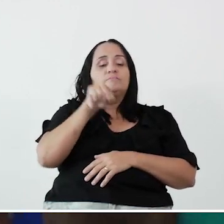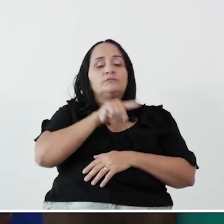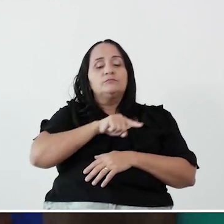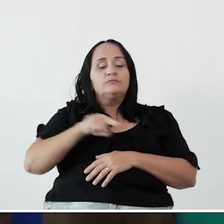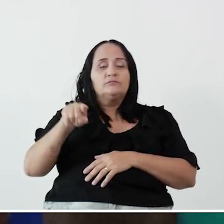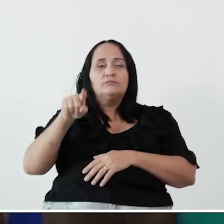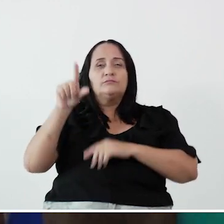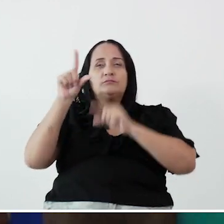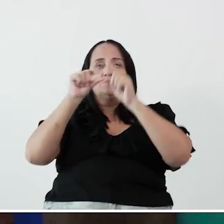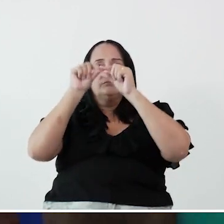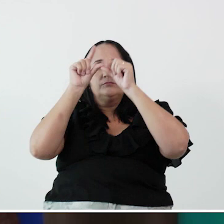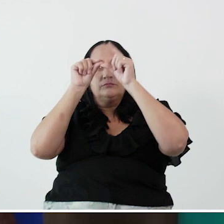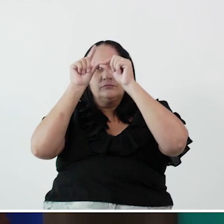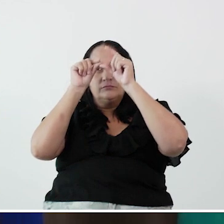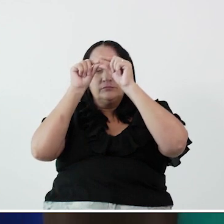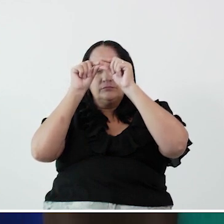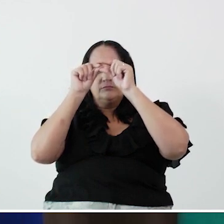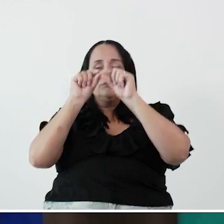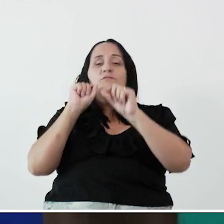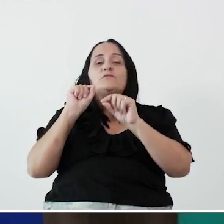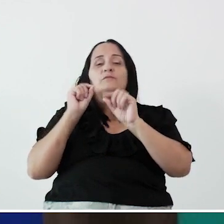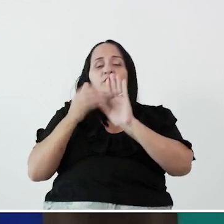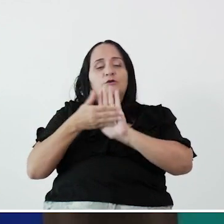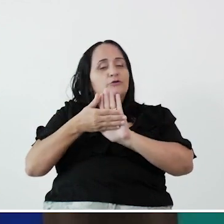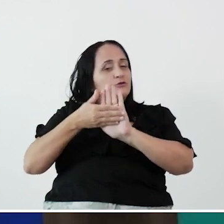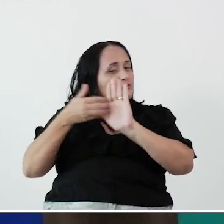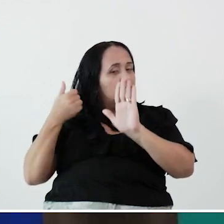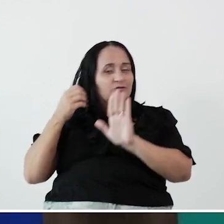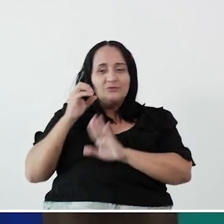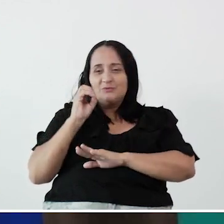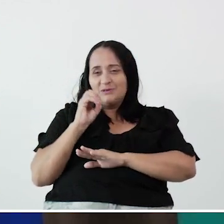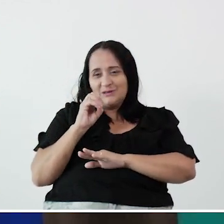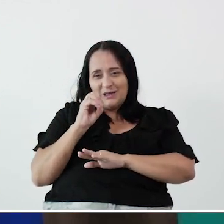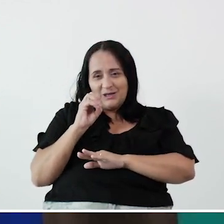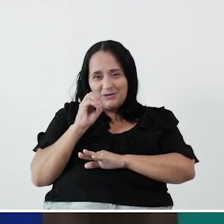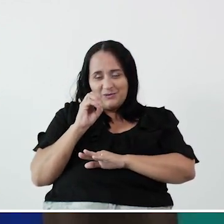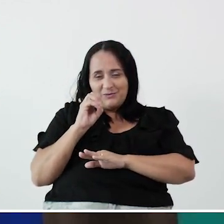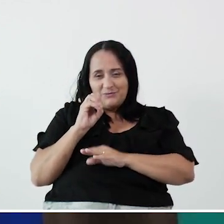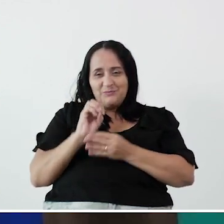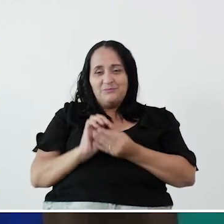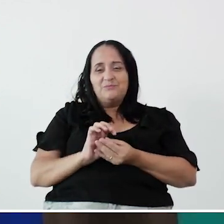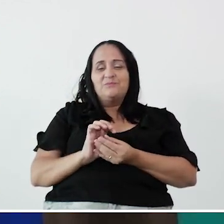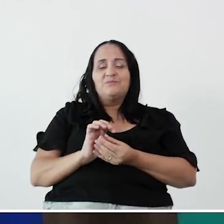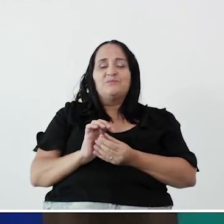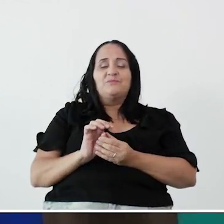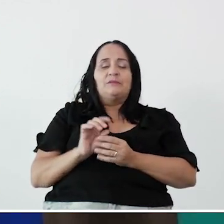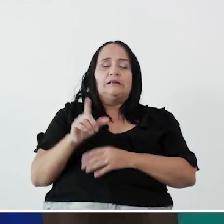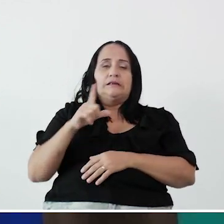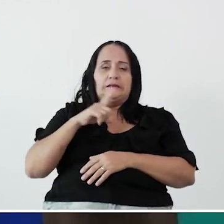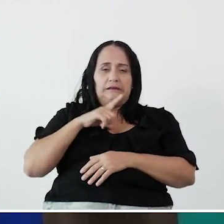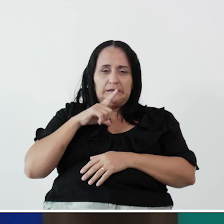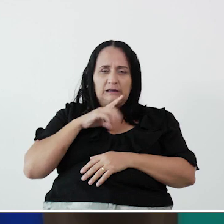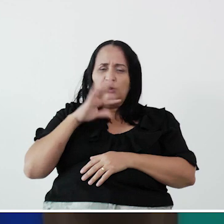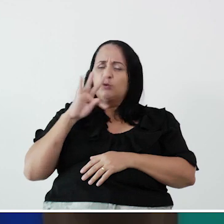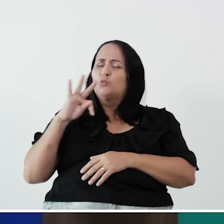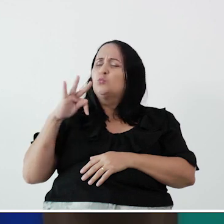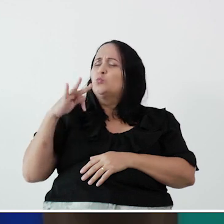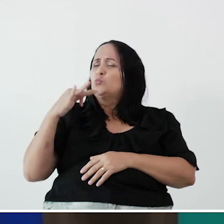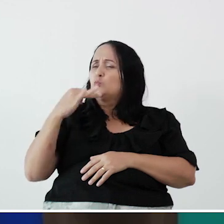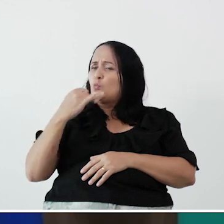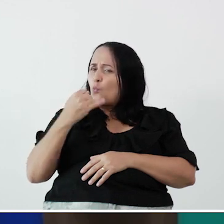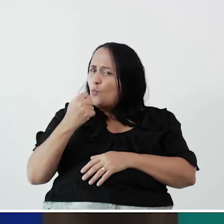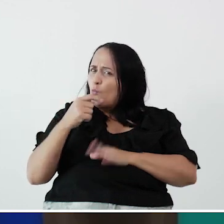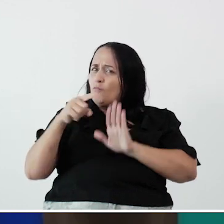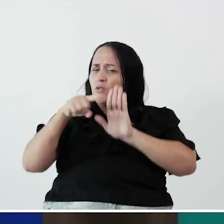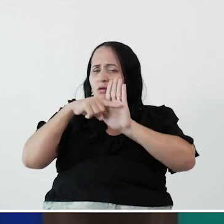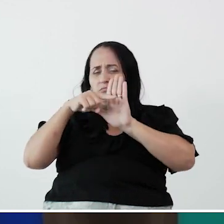Nesse subconjunto aqui eu retiro o zero. Então eu teria todos os negativos